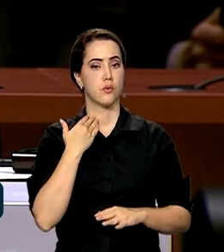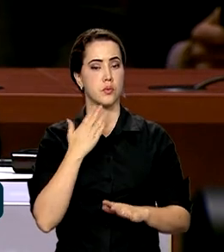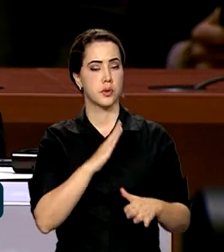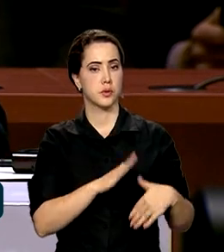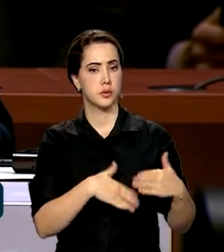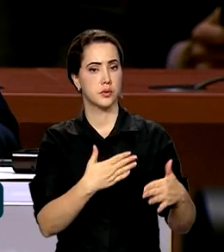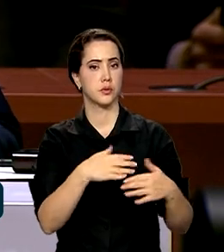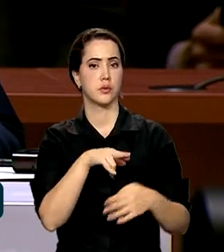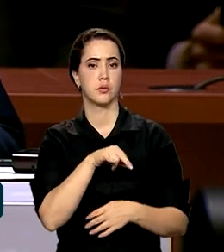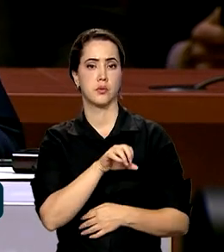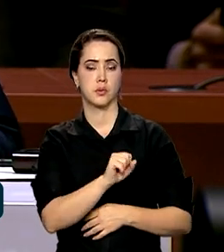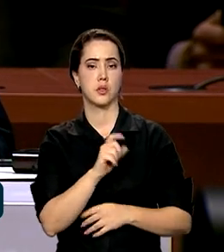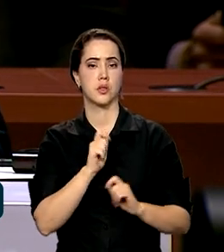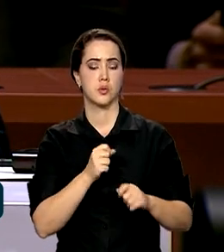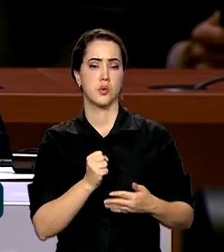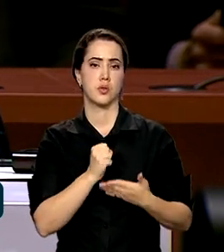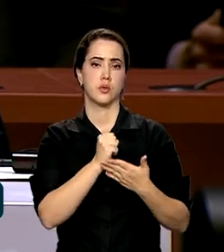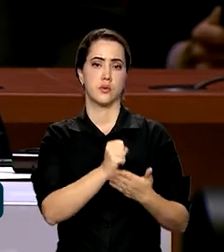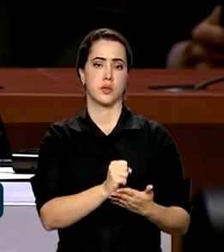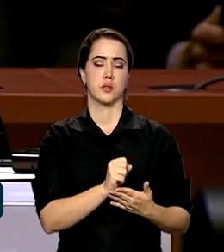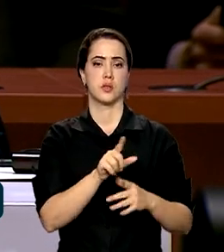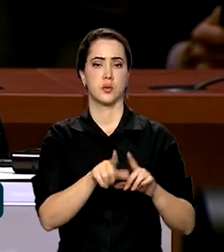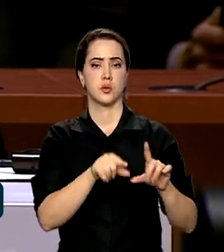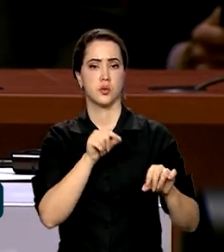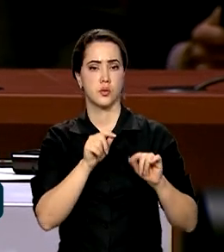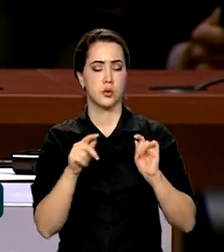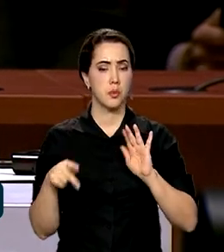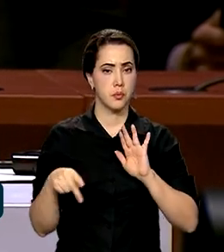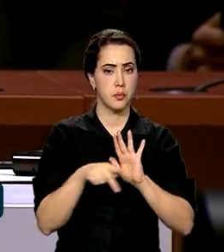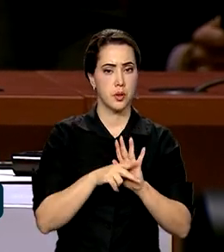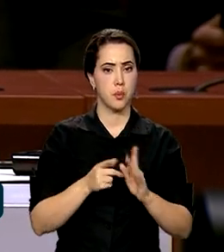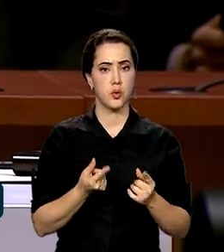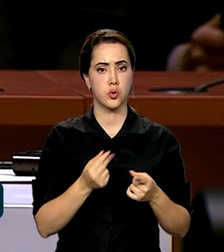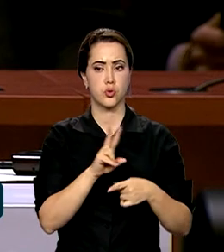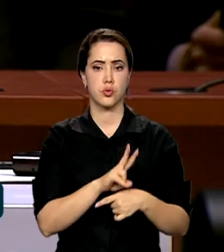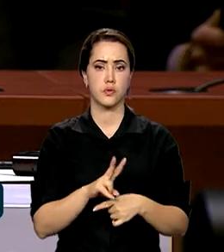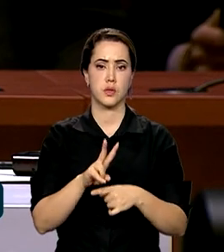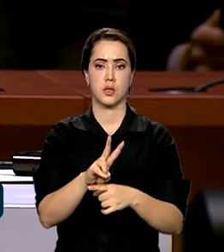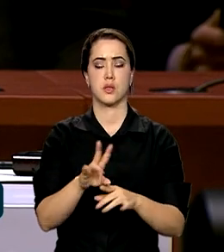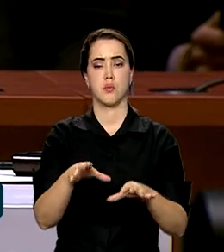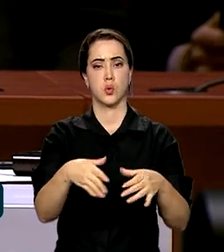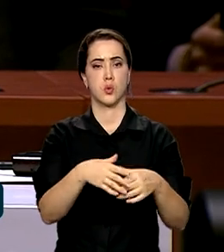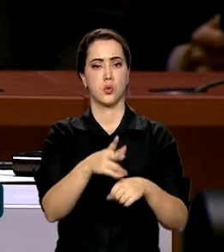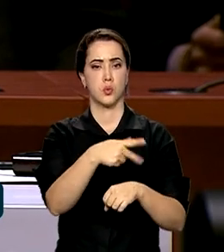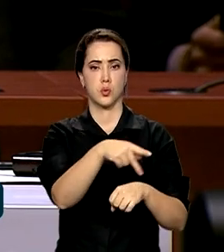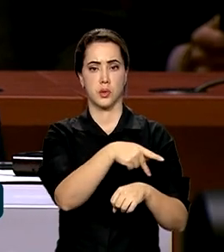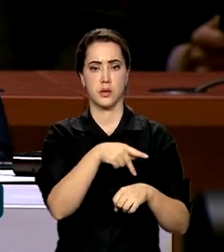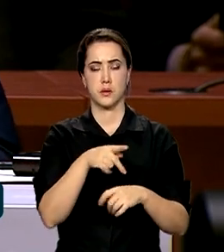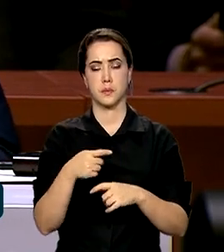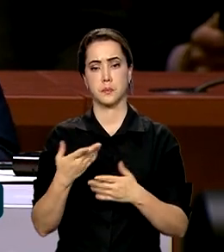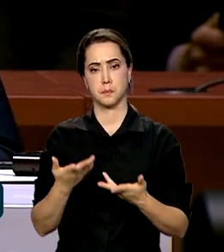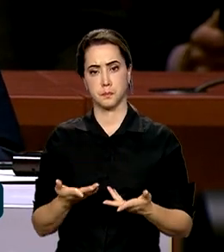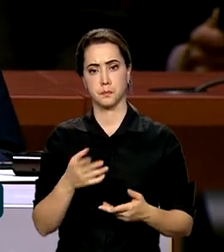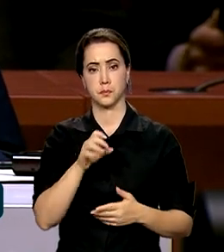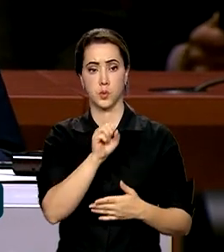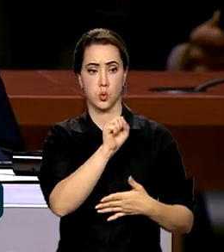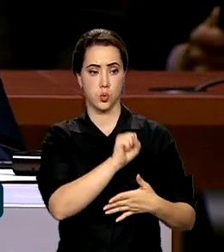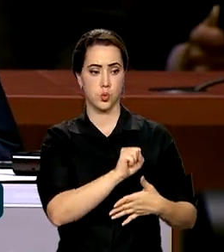Desenvolvimento, podemos oferecer alternativas próprias de financiamento adequadas às necessidades do Sul